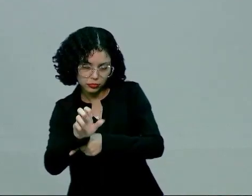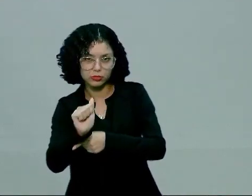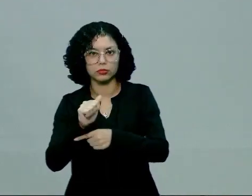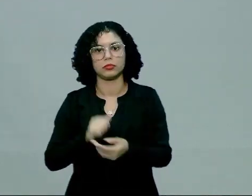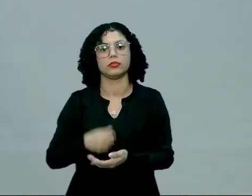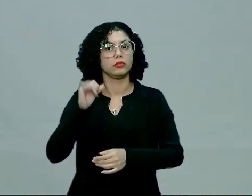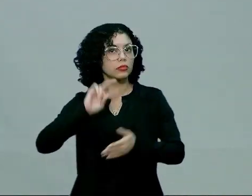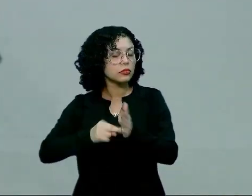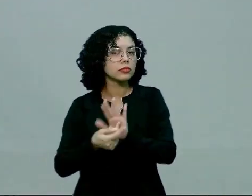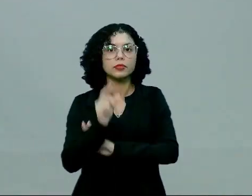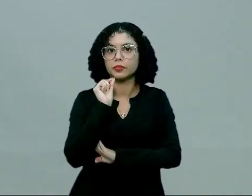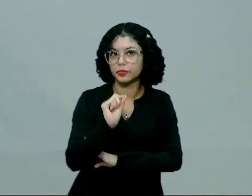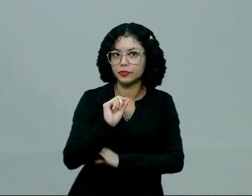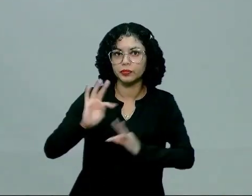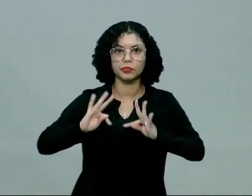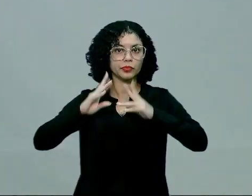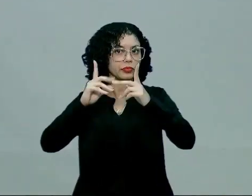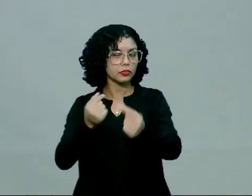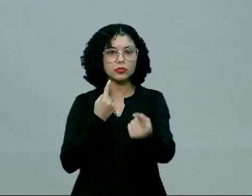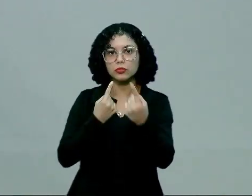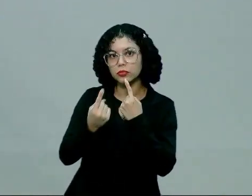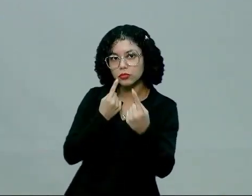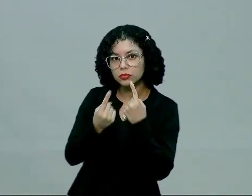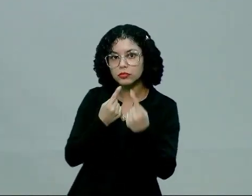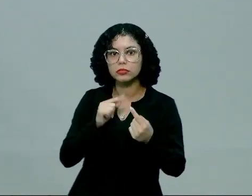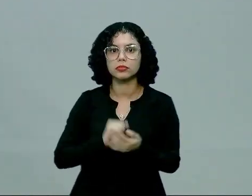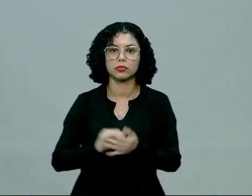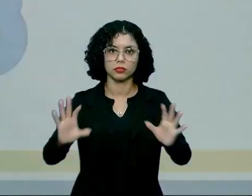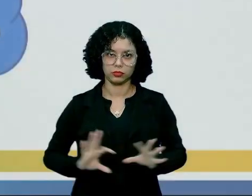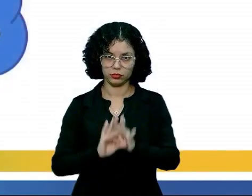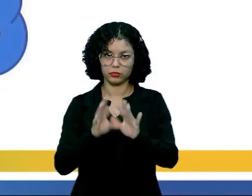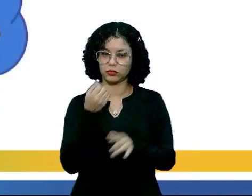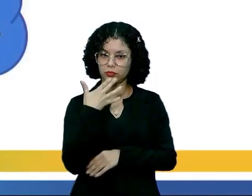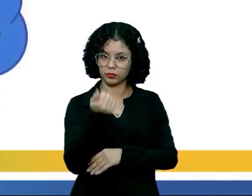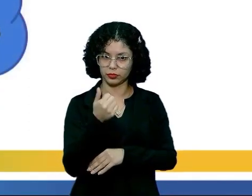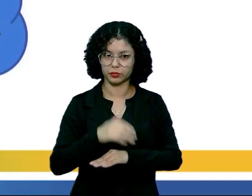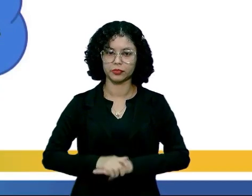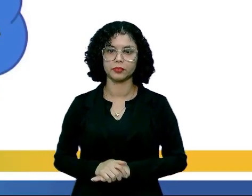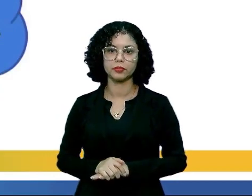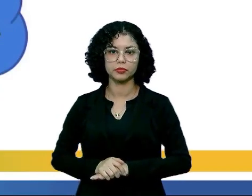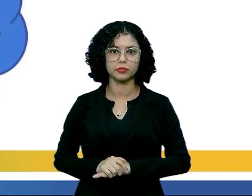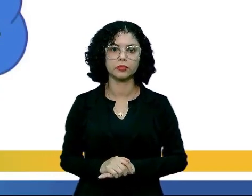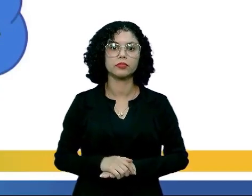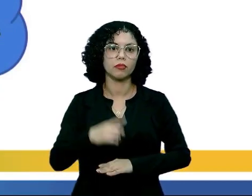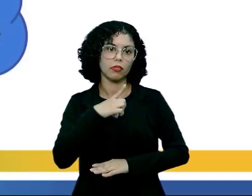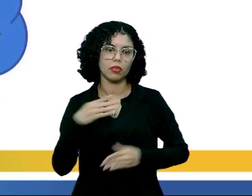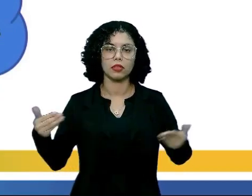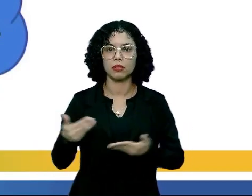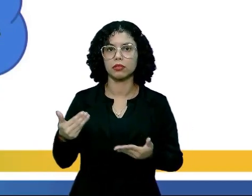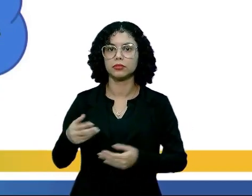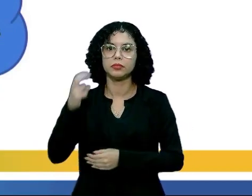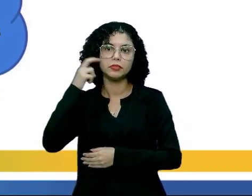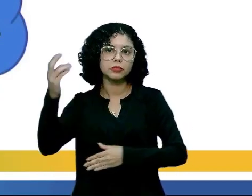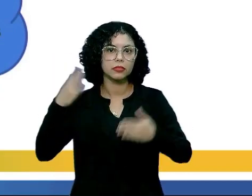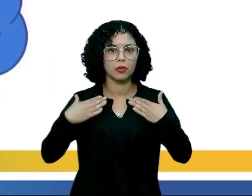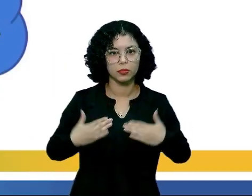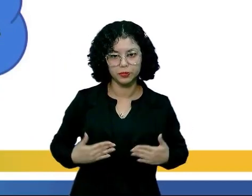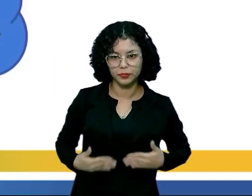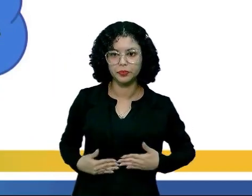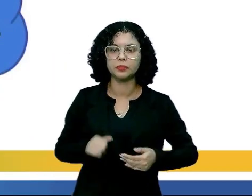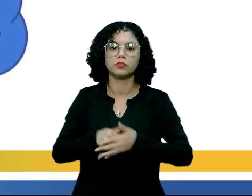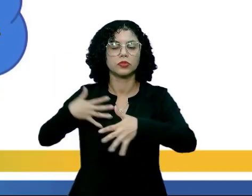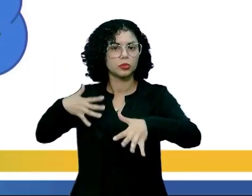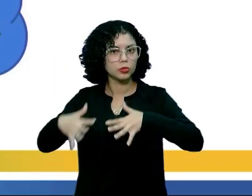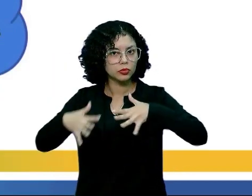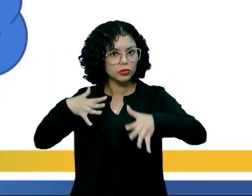que significa que todas as disciplinas vão estar conversando interagindo ali tranquilo Beleza então a gente tem a cultura corporal de de